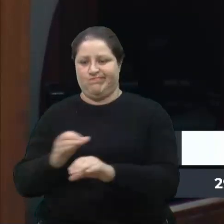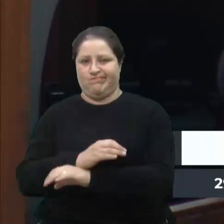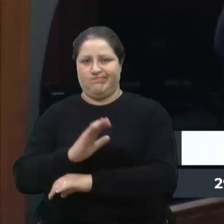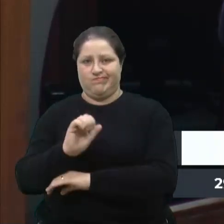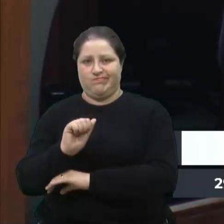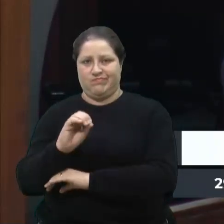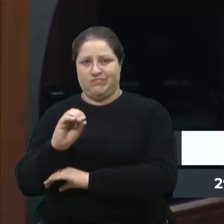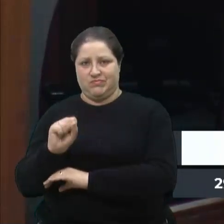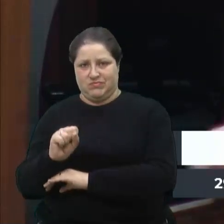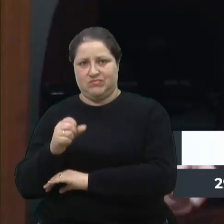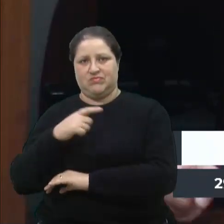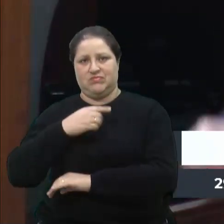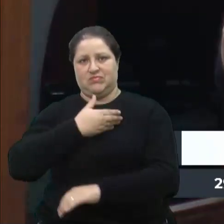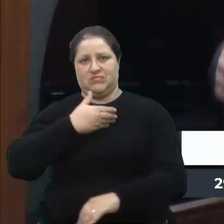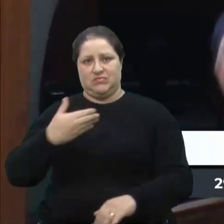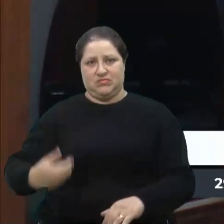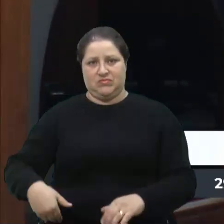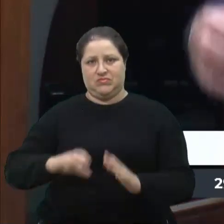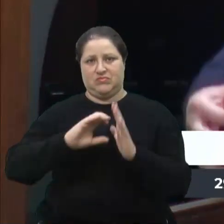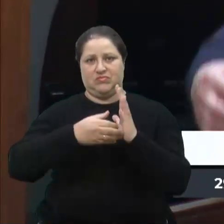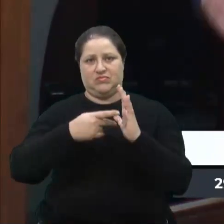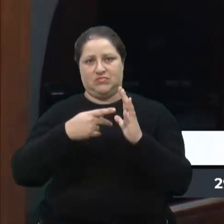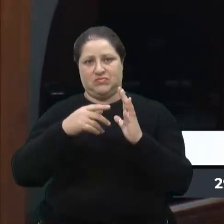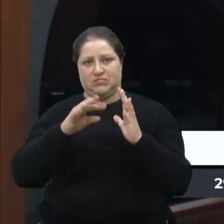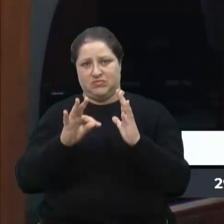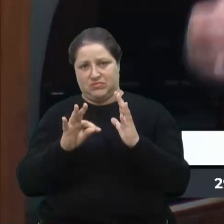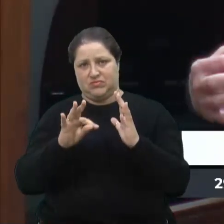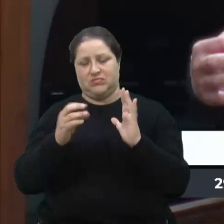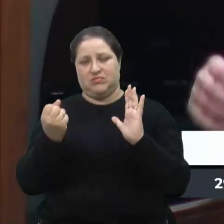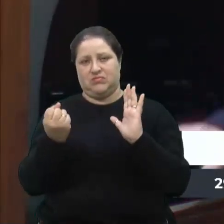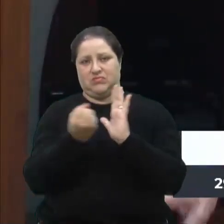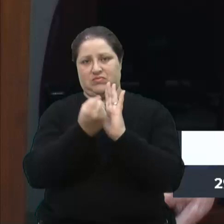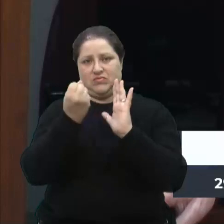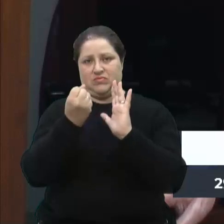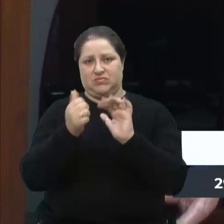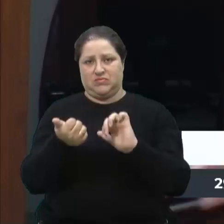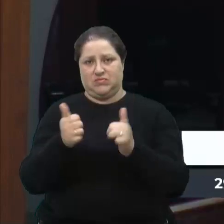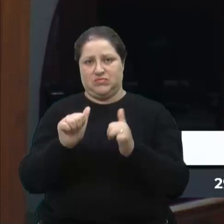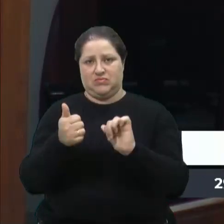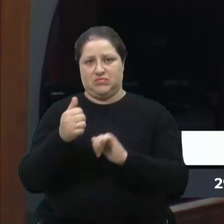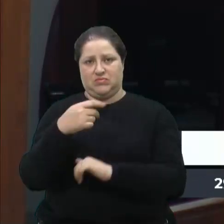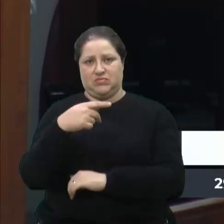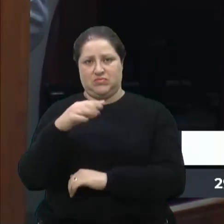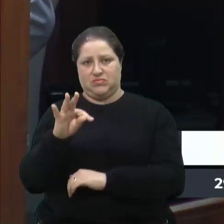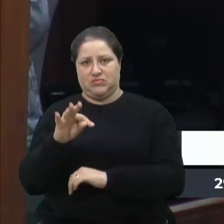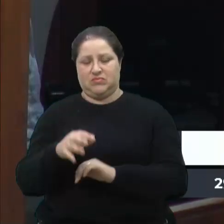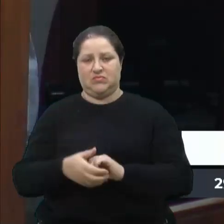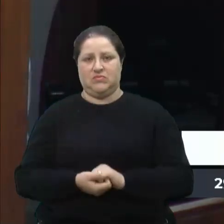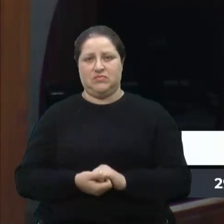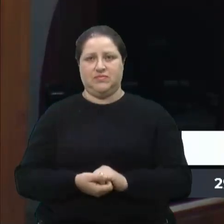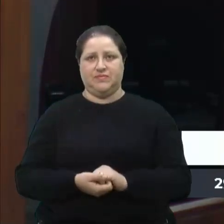Gestão, PT. Selo de qualidade, PT.